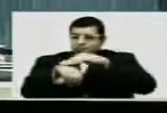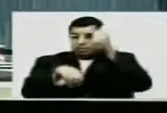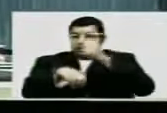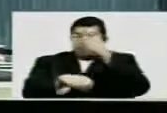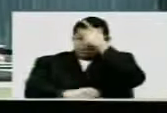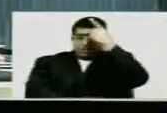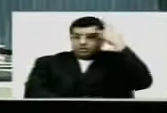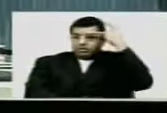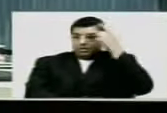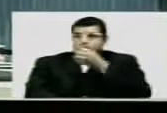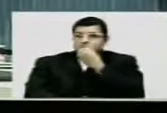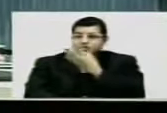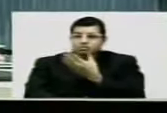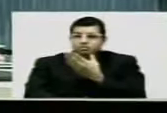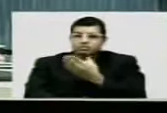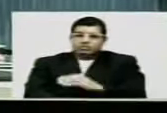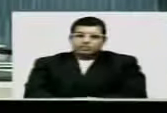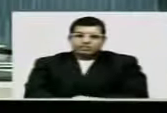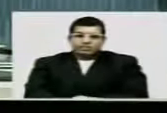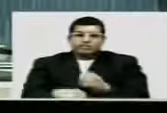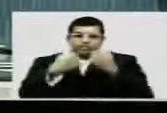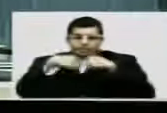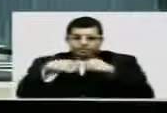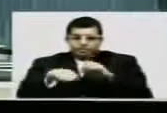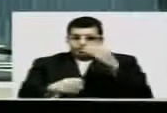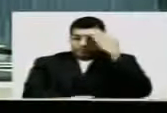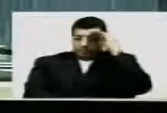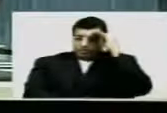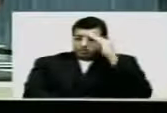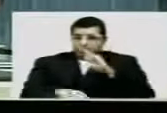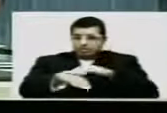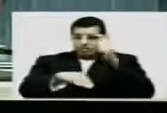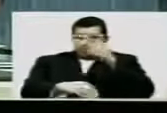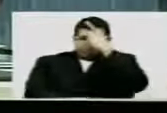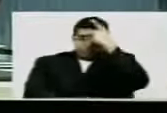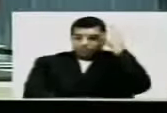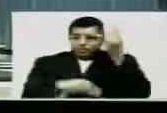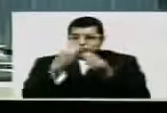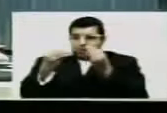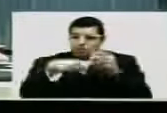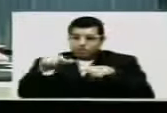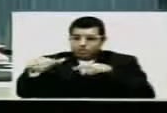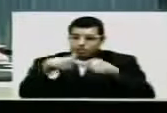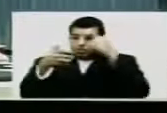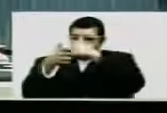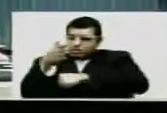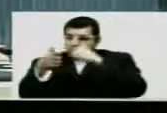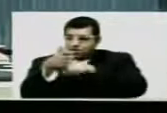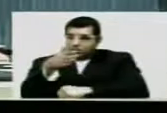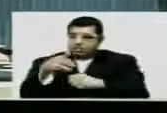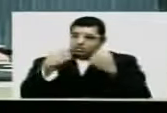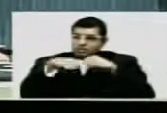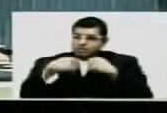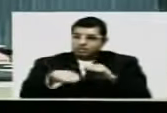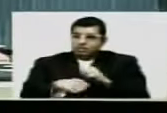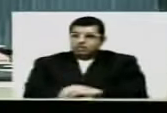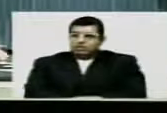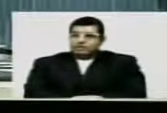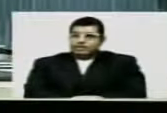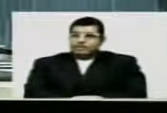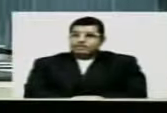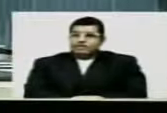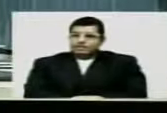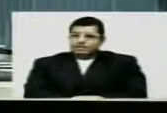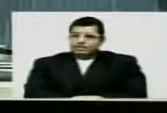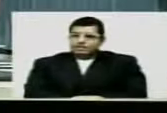seu povo, deputado Chico Preto. Precisa entender mais o povo como um aliado nessa luta.